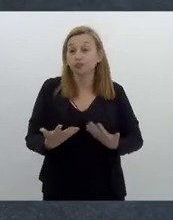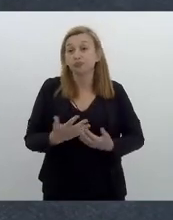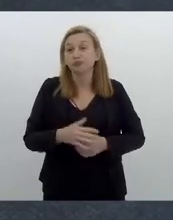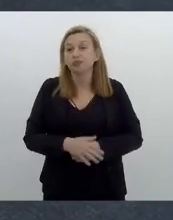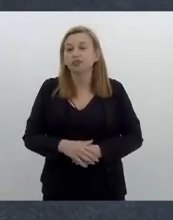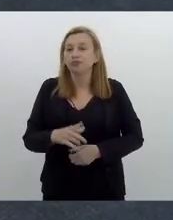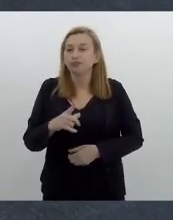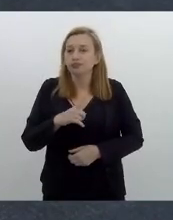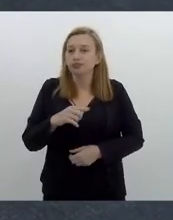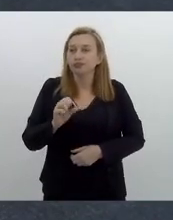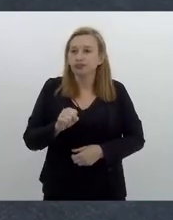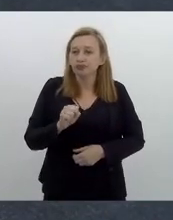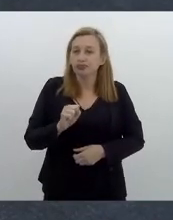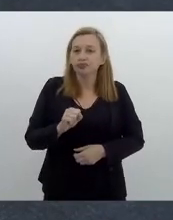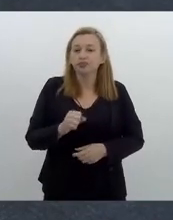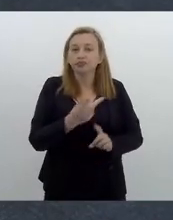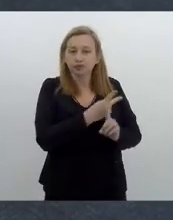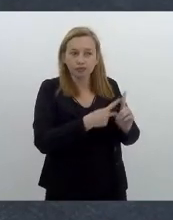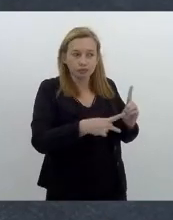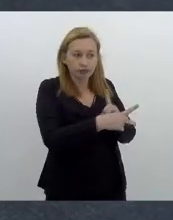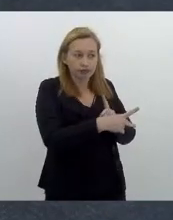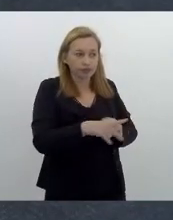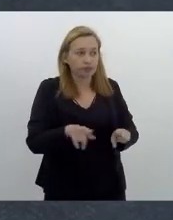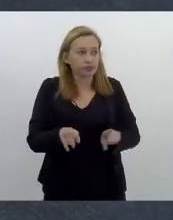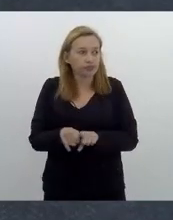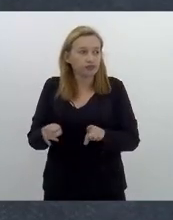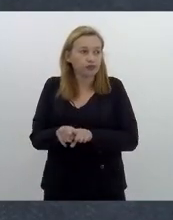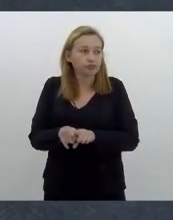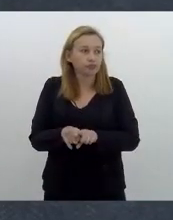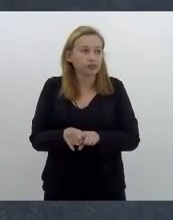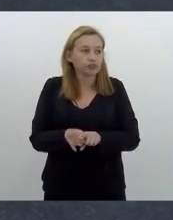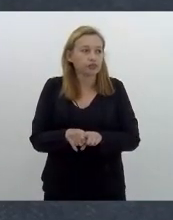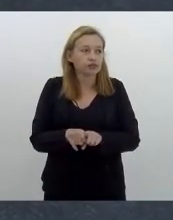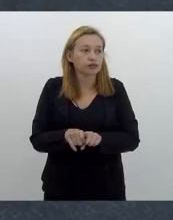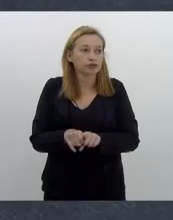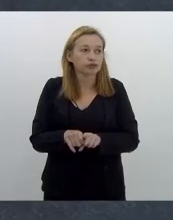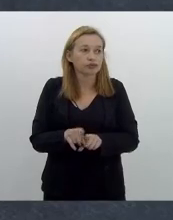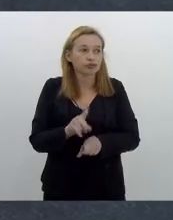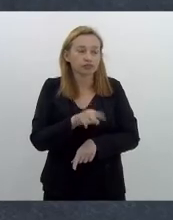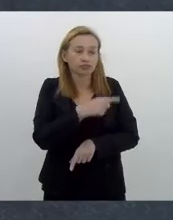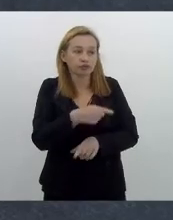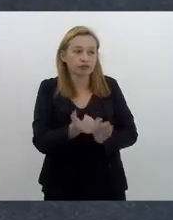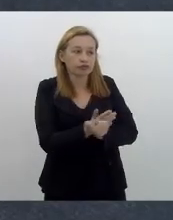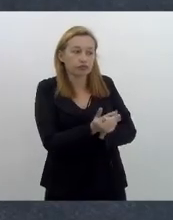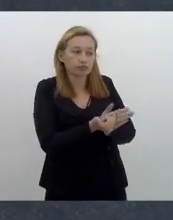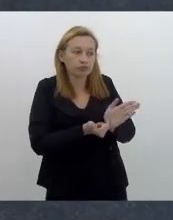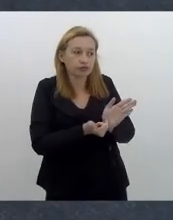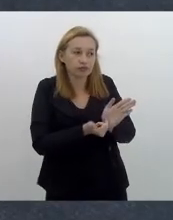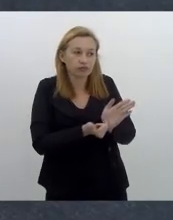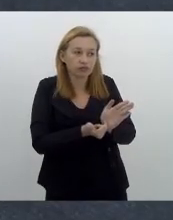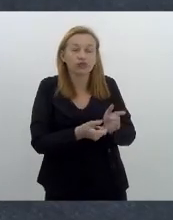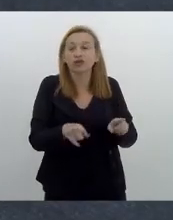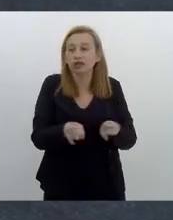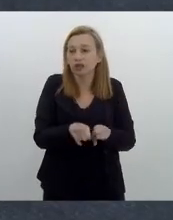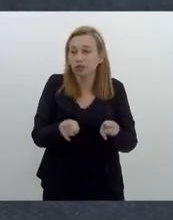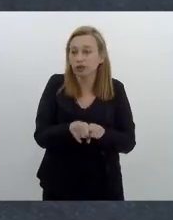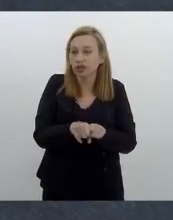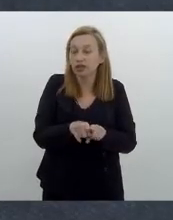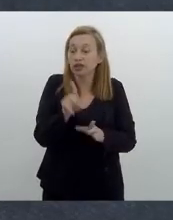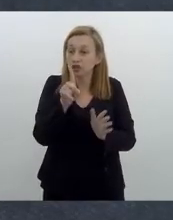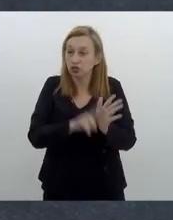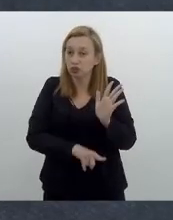tem a ver Com o Rio Previdência Porque quando você Suspende o imposto de renda Também você está